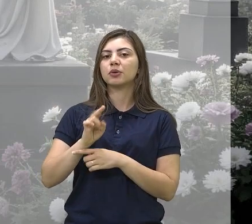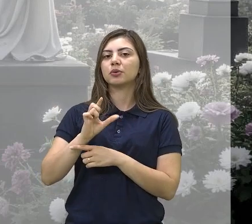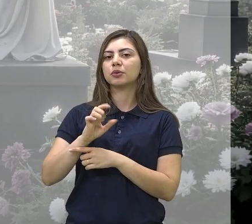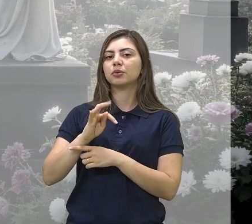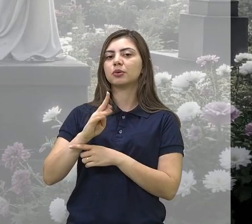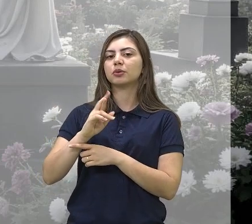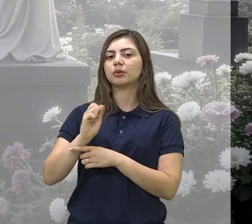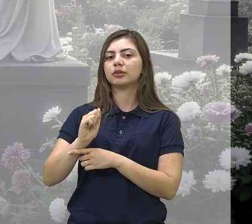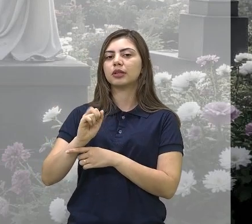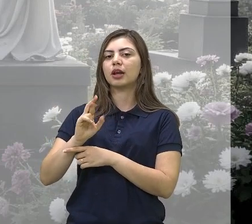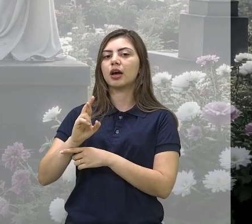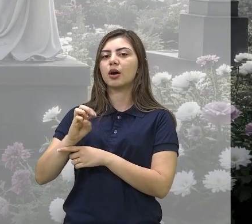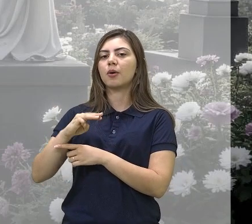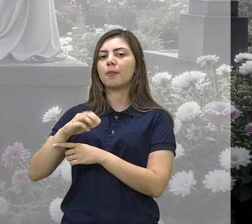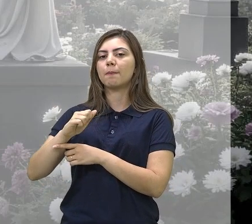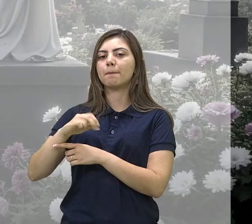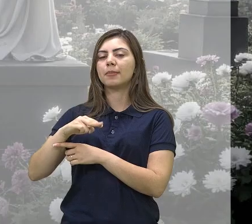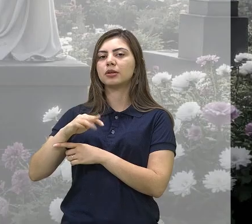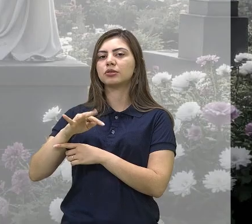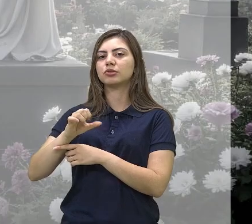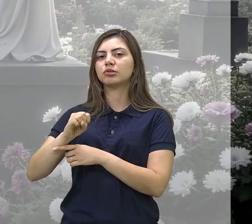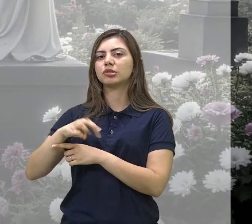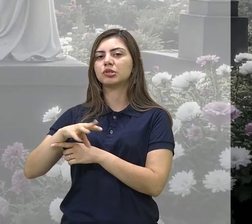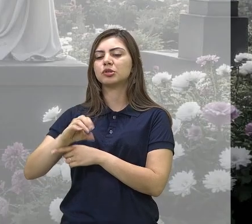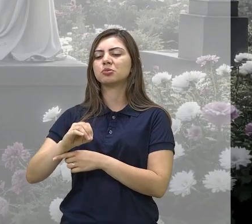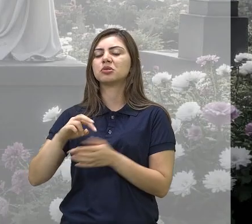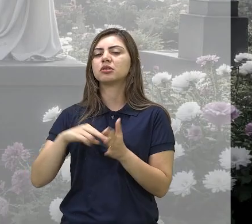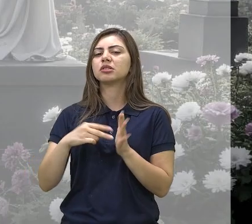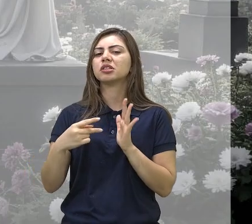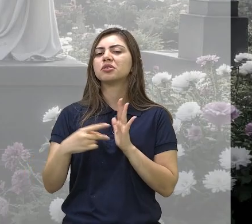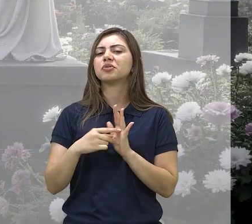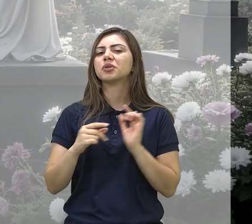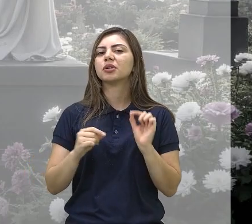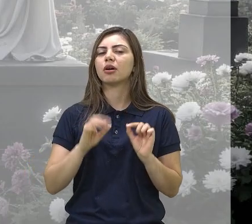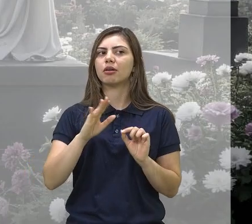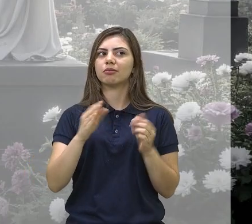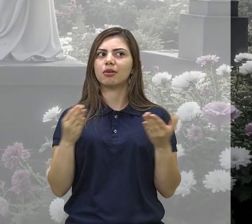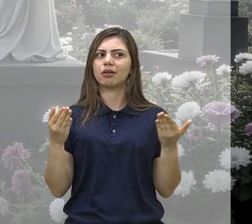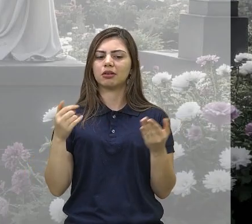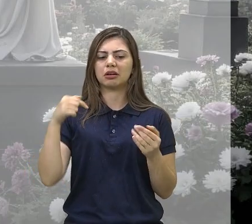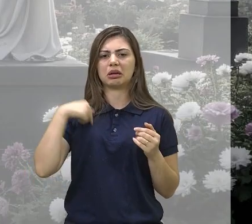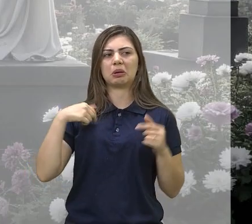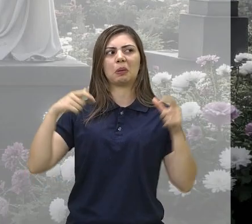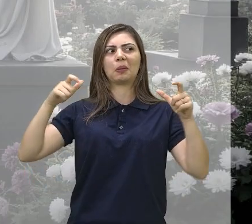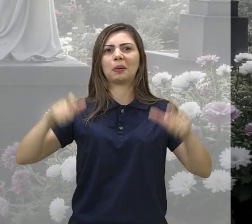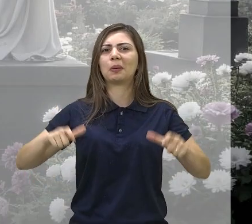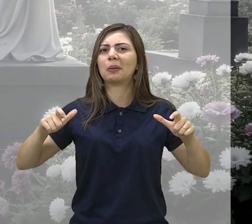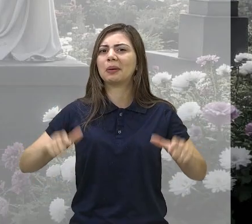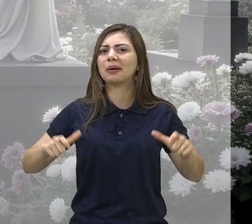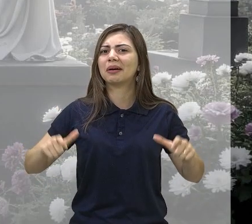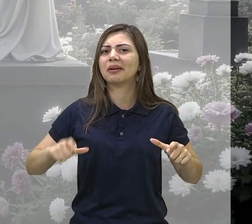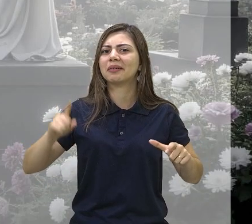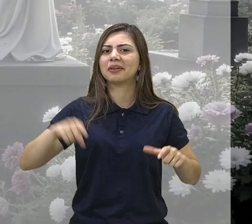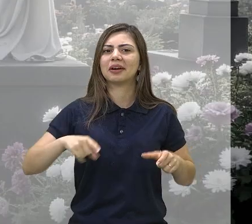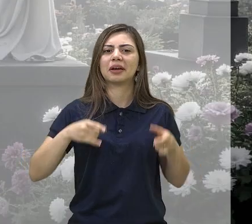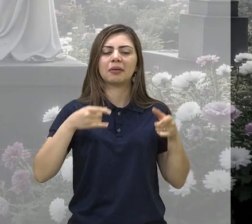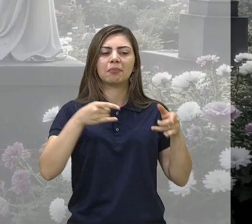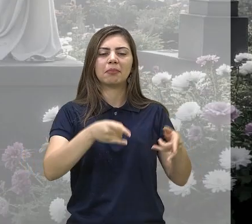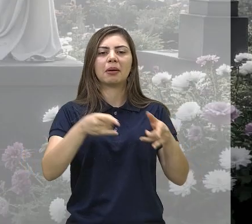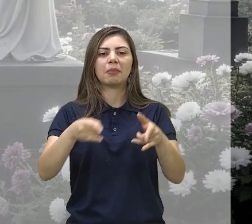o que significa ultrarromantismo? Veja onde é que eu tô. Olha só, né? Aqui é um cemitério, tá mais